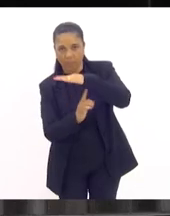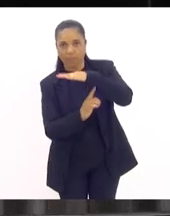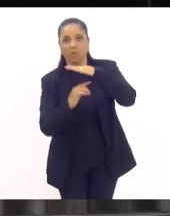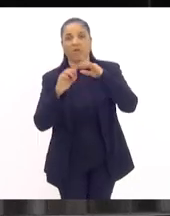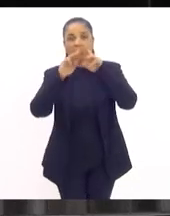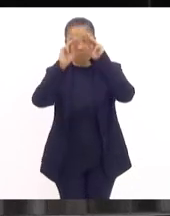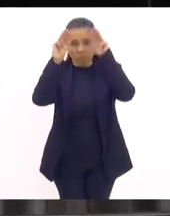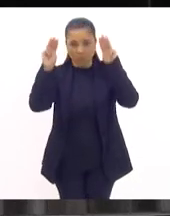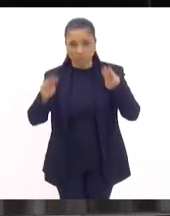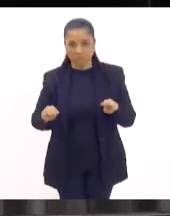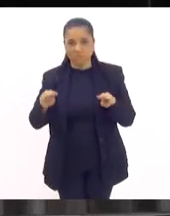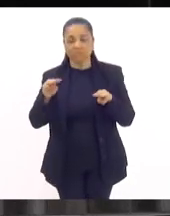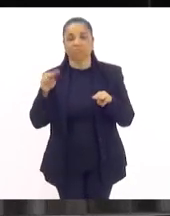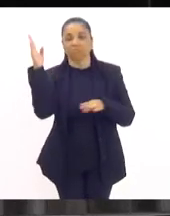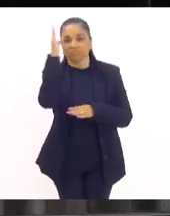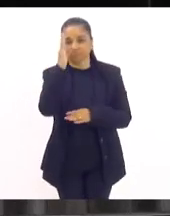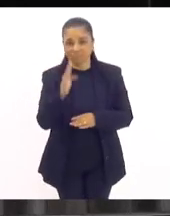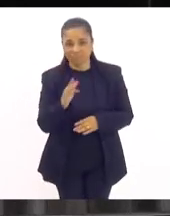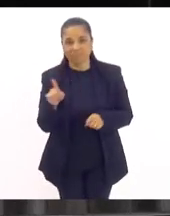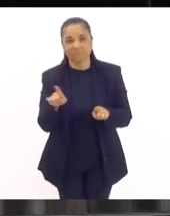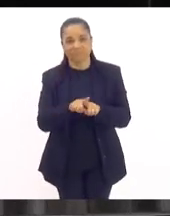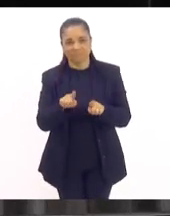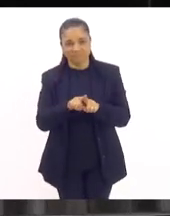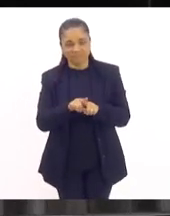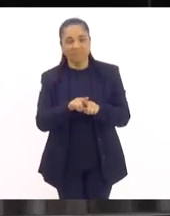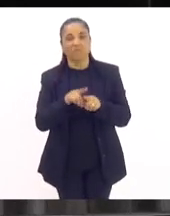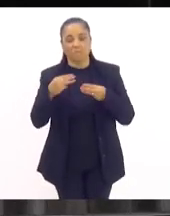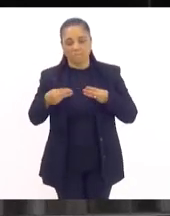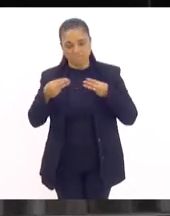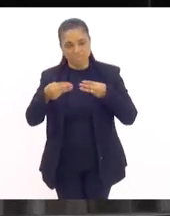Nacional e mobilizou ministros